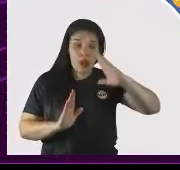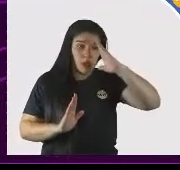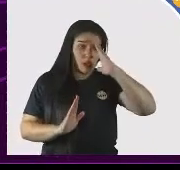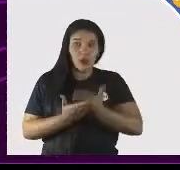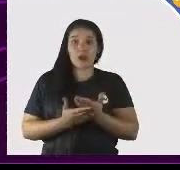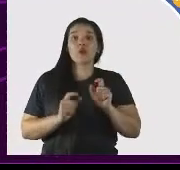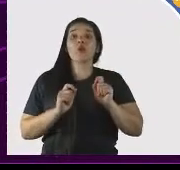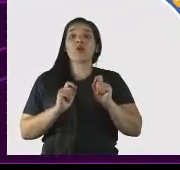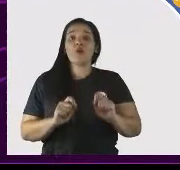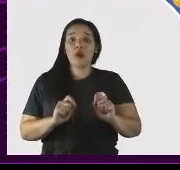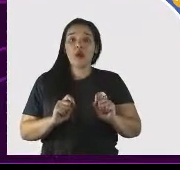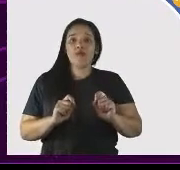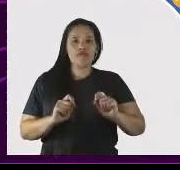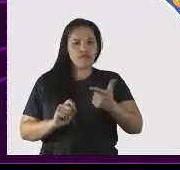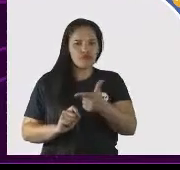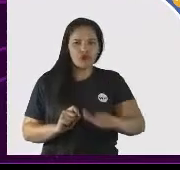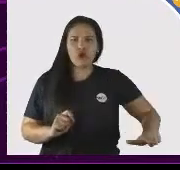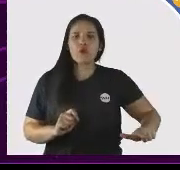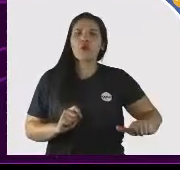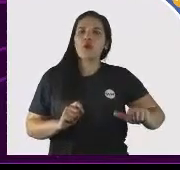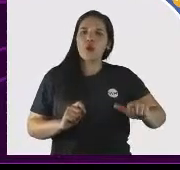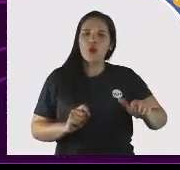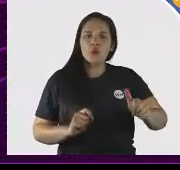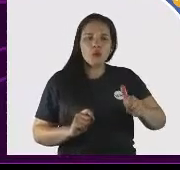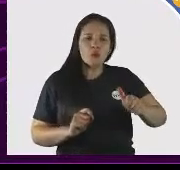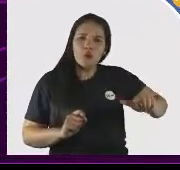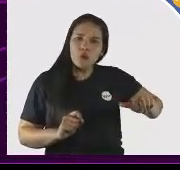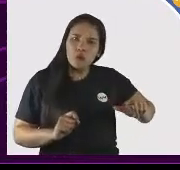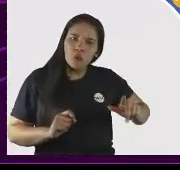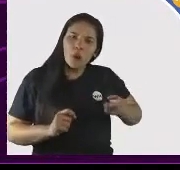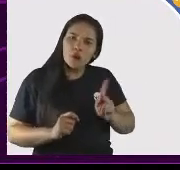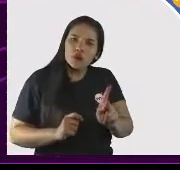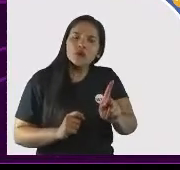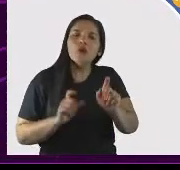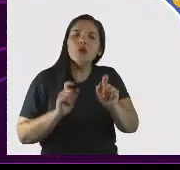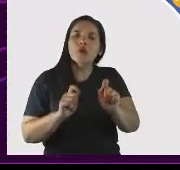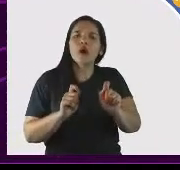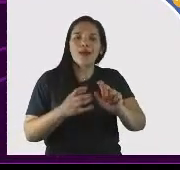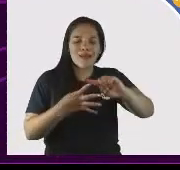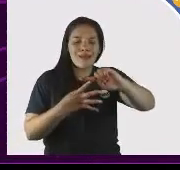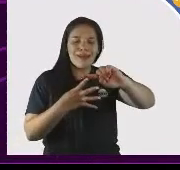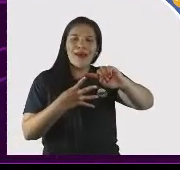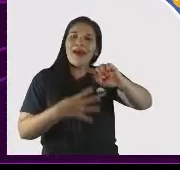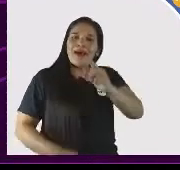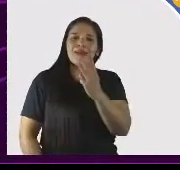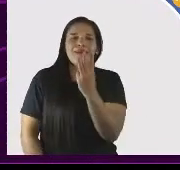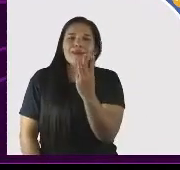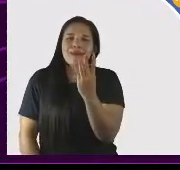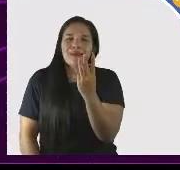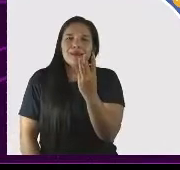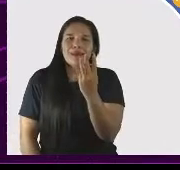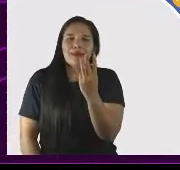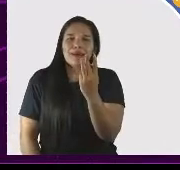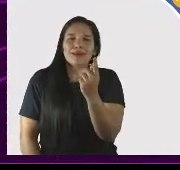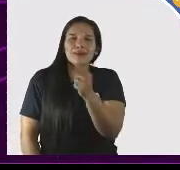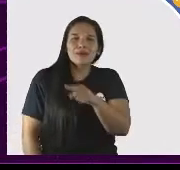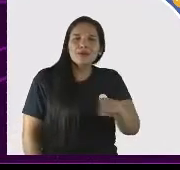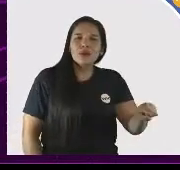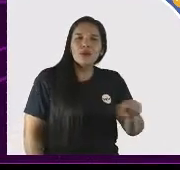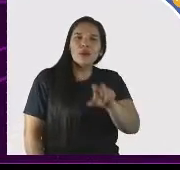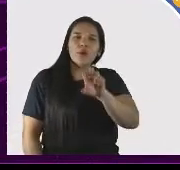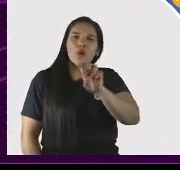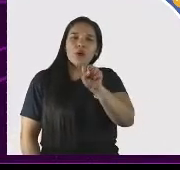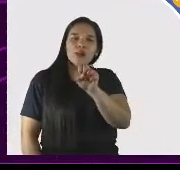que vai retomar e deve emplacar também a seus 3850 unidades que aí vão